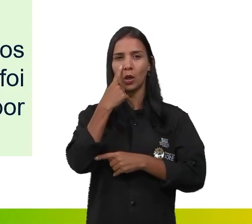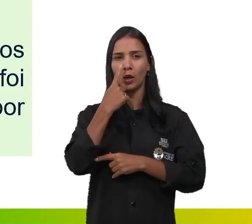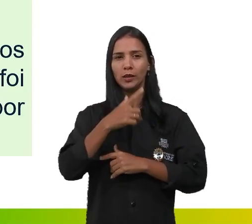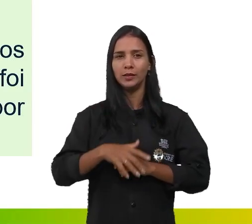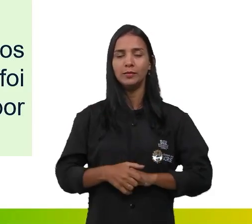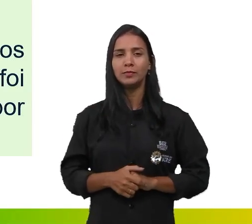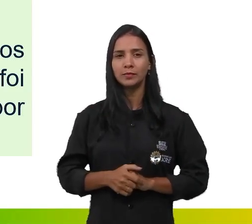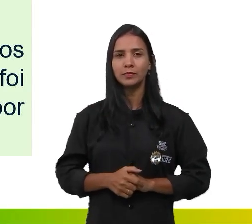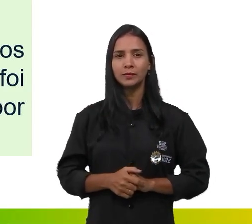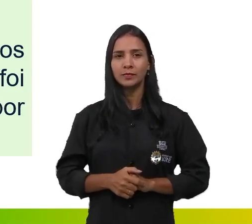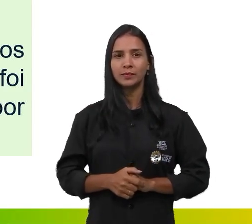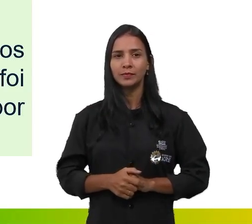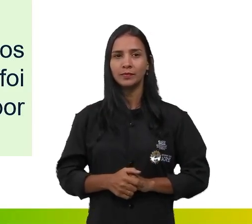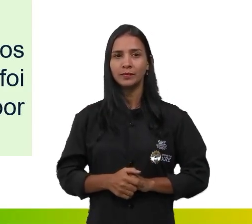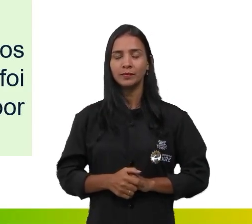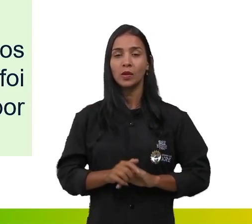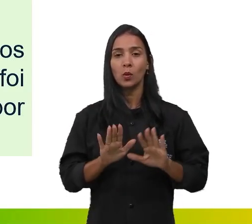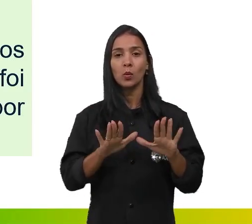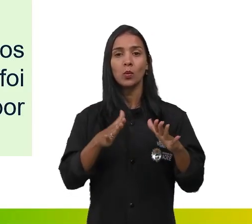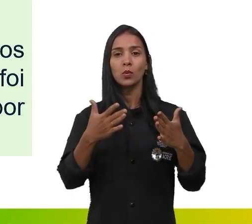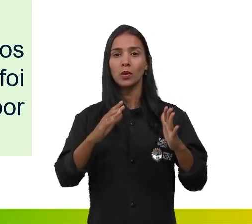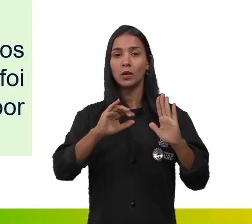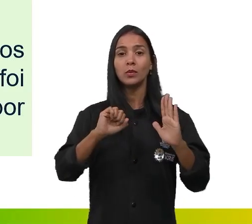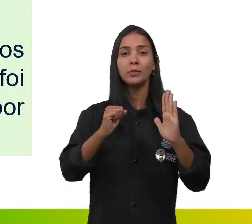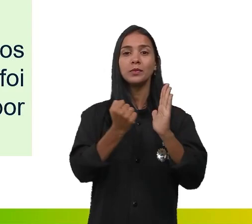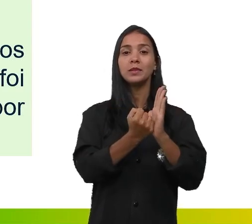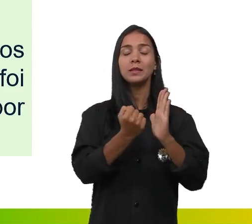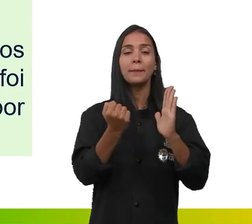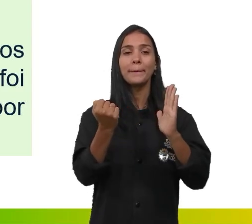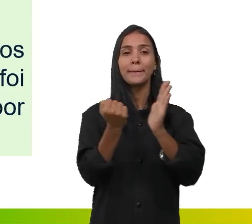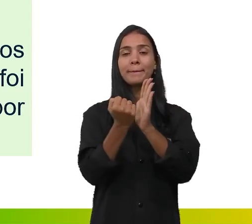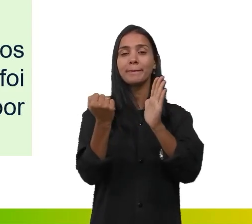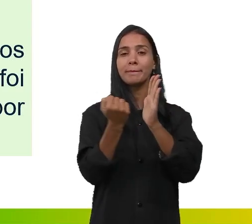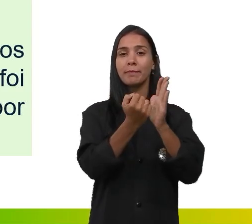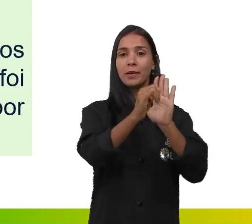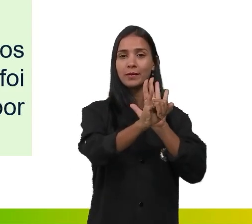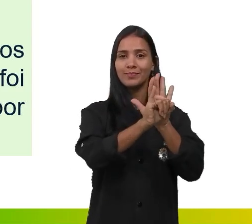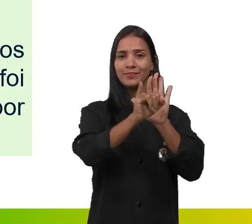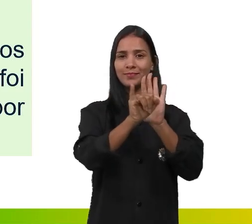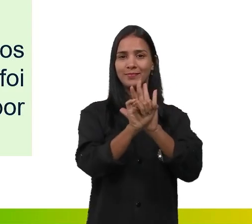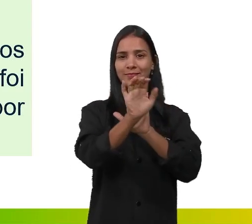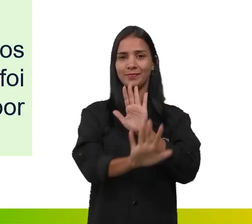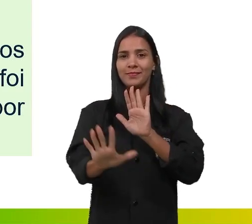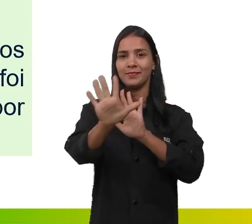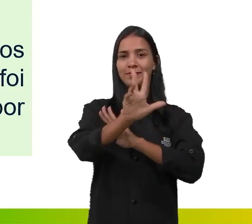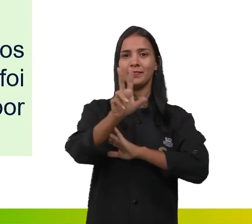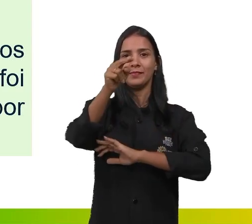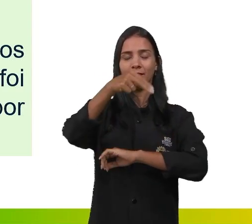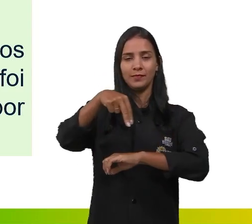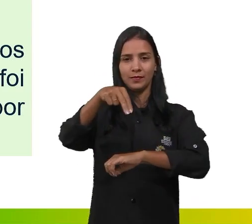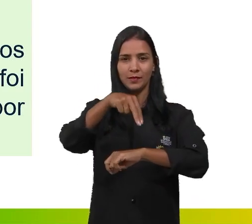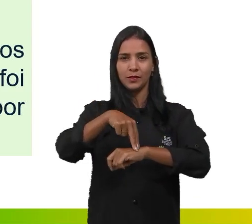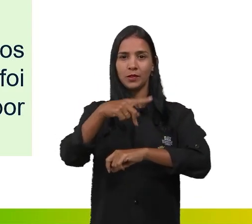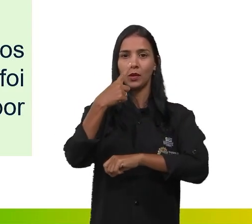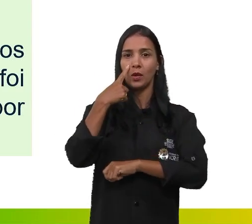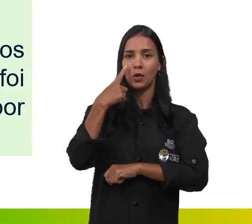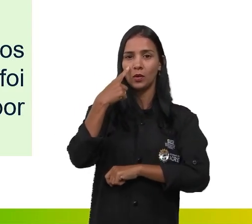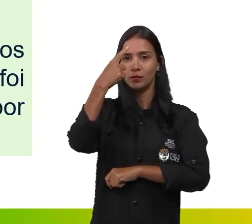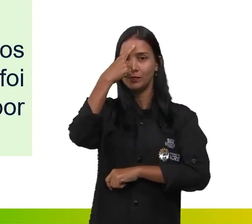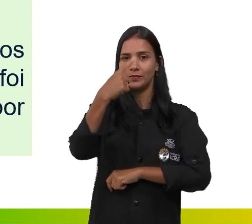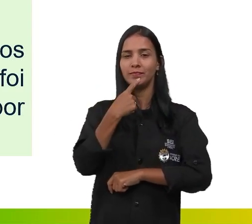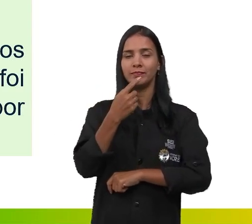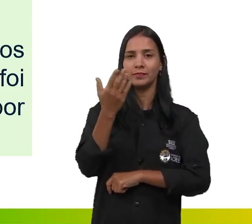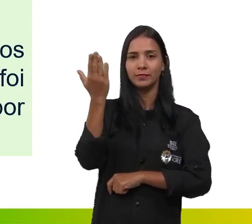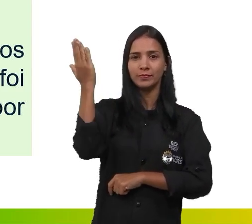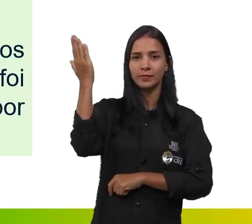questão, nós vamos tratar dos impactos na identidade nacional. Então, nós estamos vendo aí a imagem